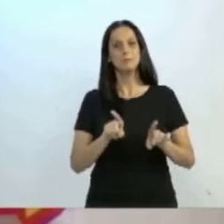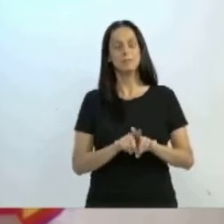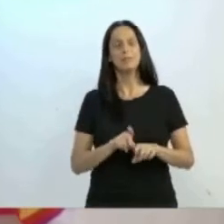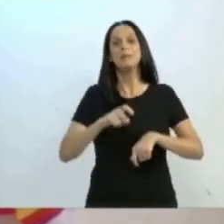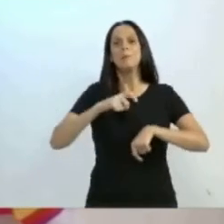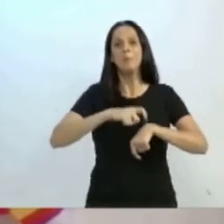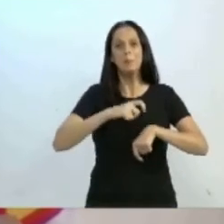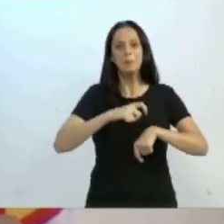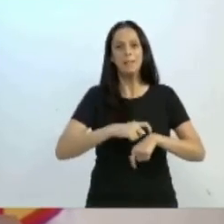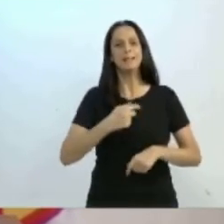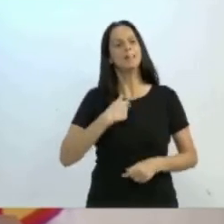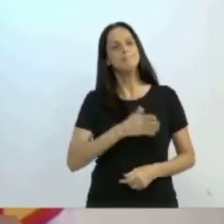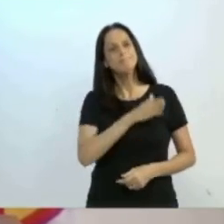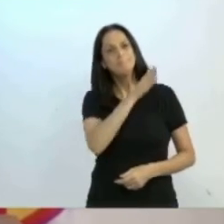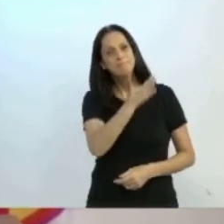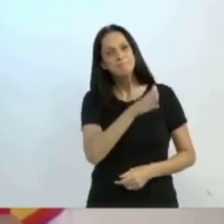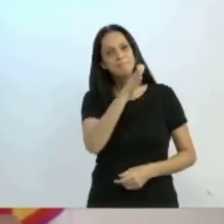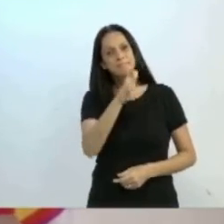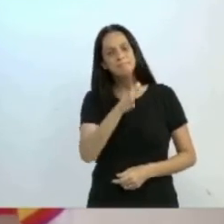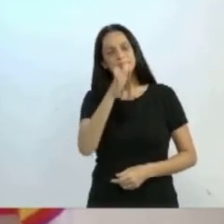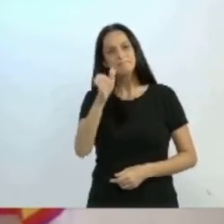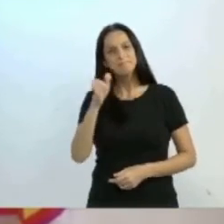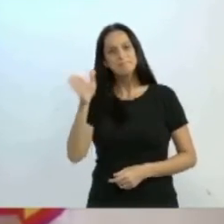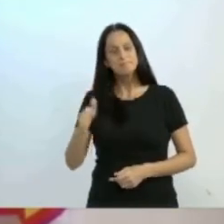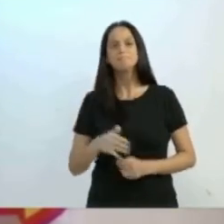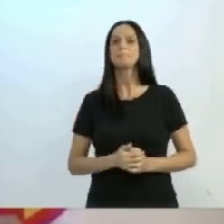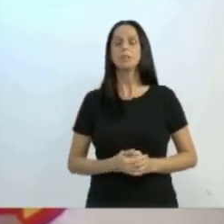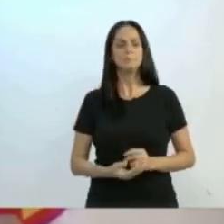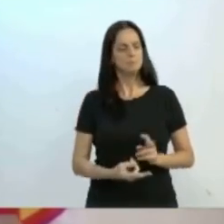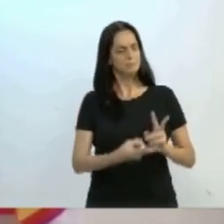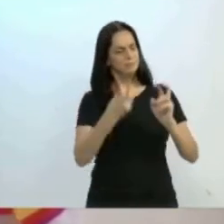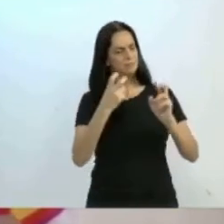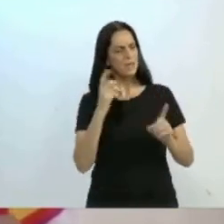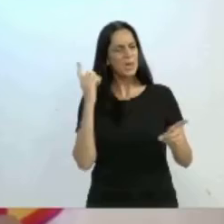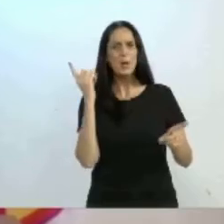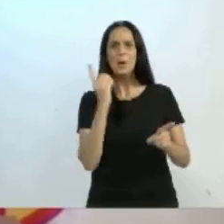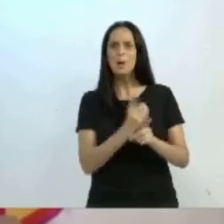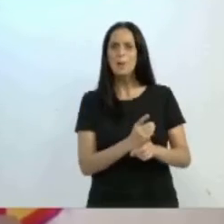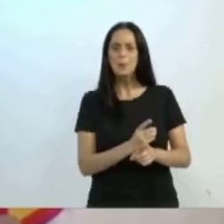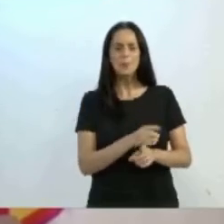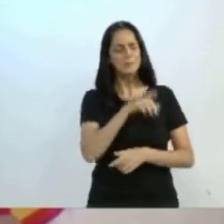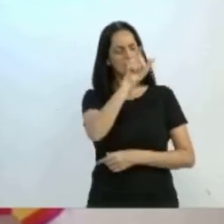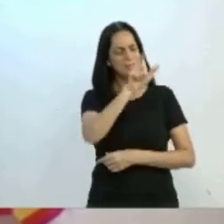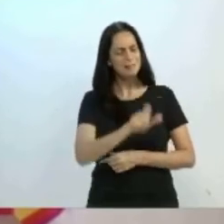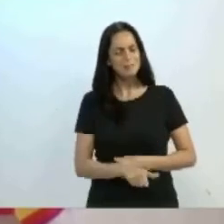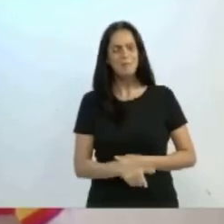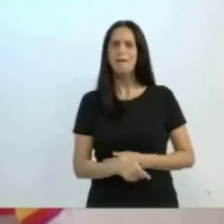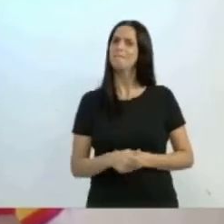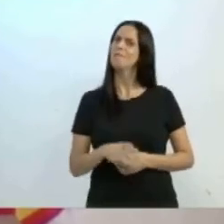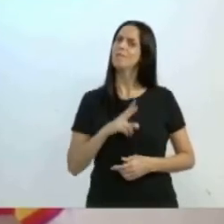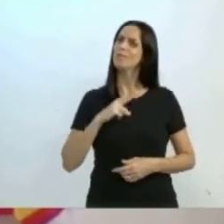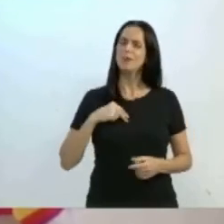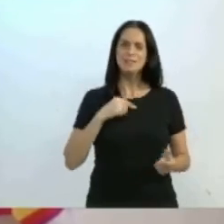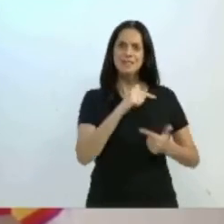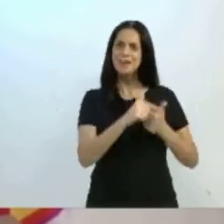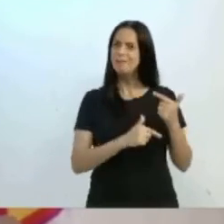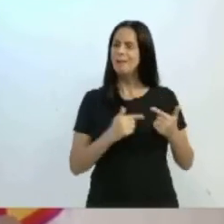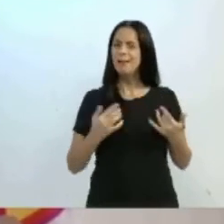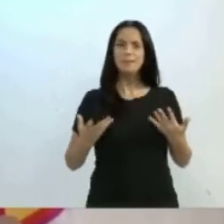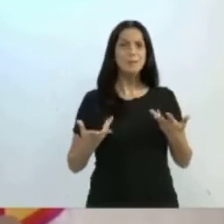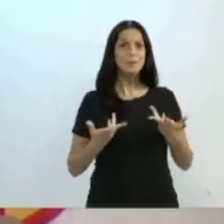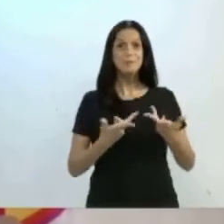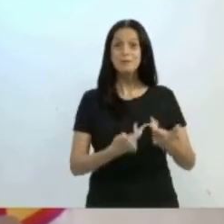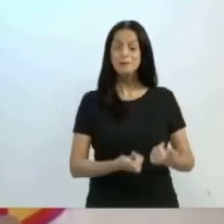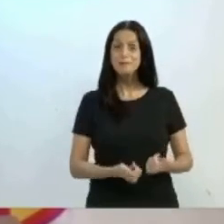Quero mostrar e aqui trabalhos Magníficos que são feitos dentro dos nossos seis tão professores da rede Municipal